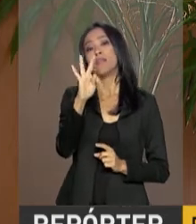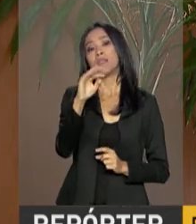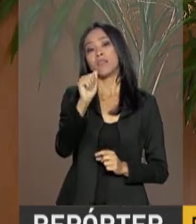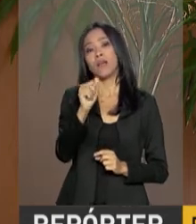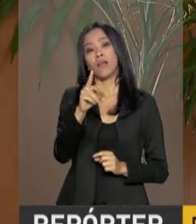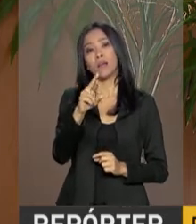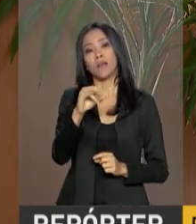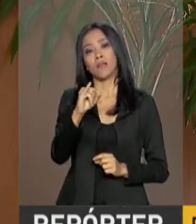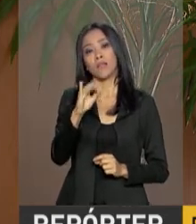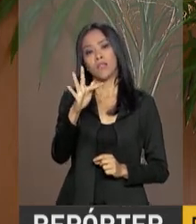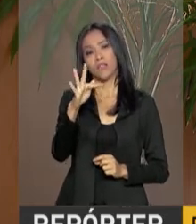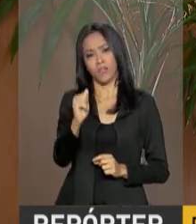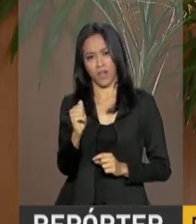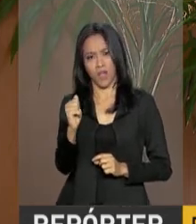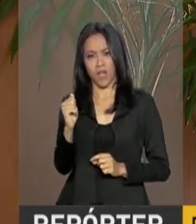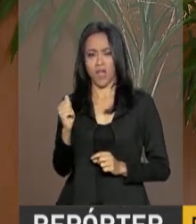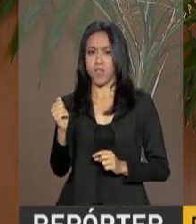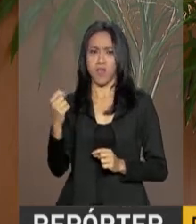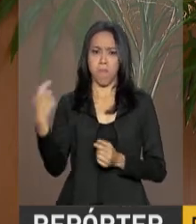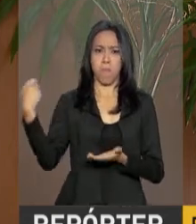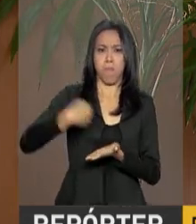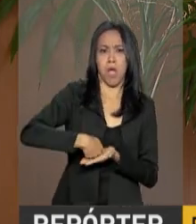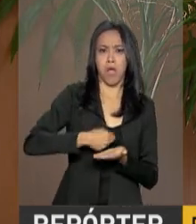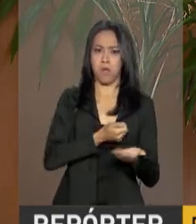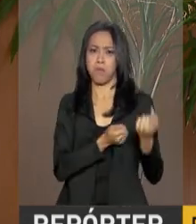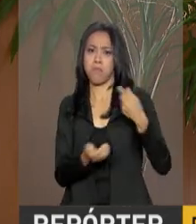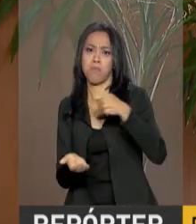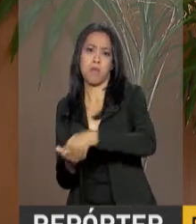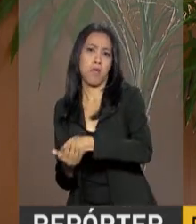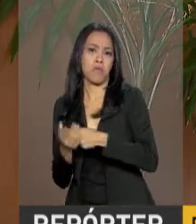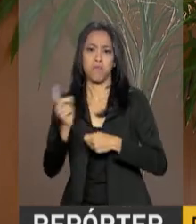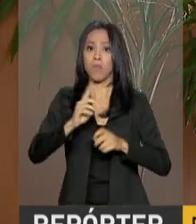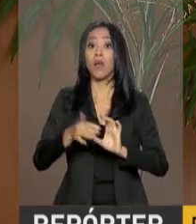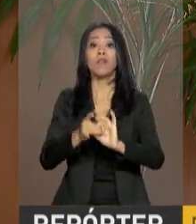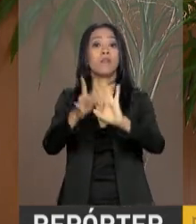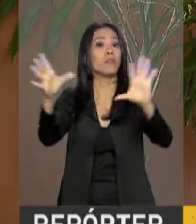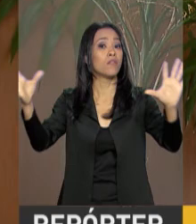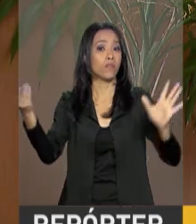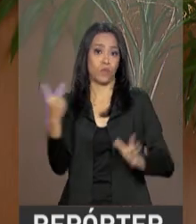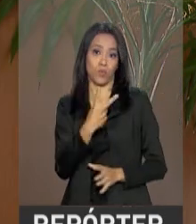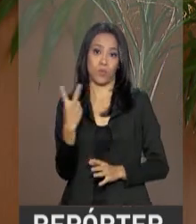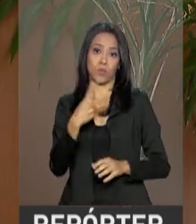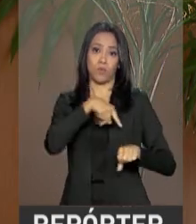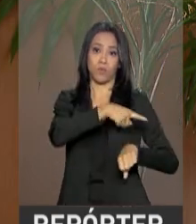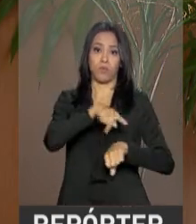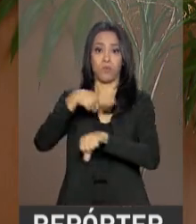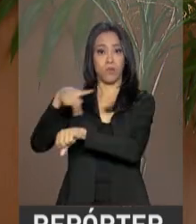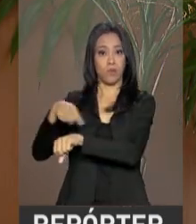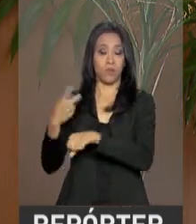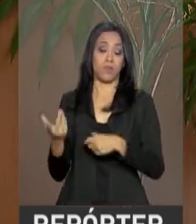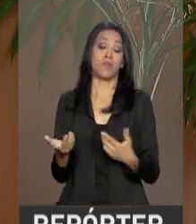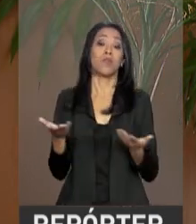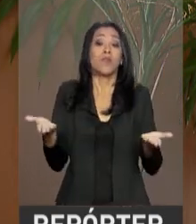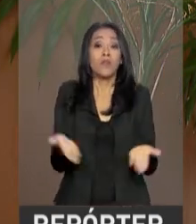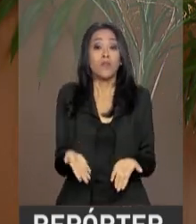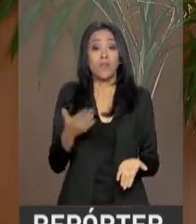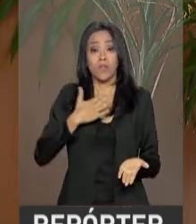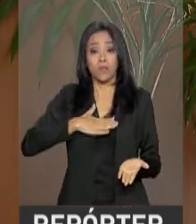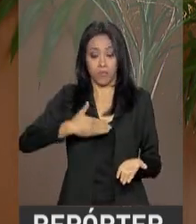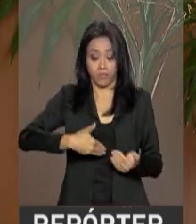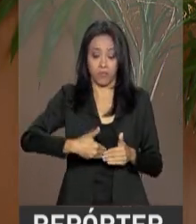vigentes em um comércio livre exemplo de tarifas e agora o que nós anunciaremos